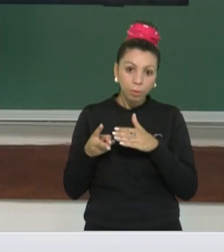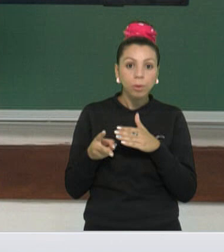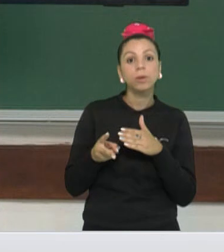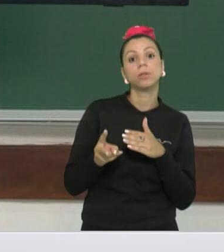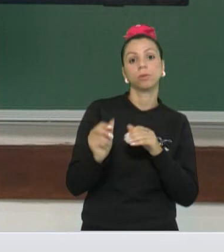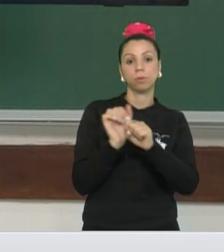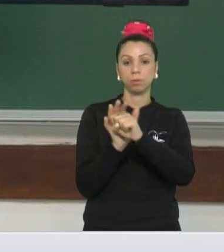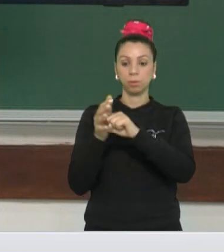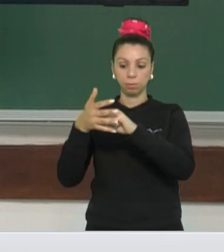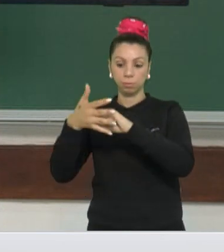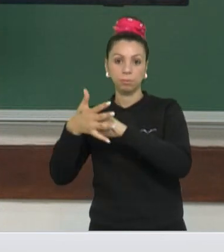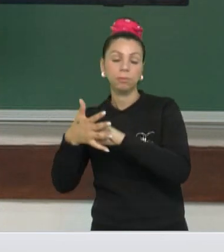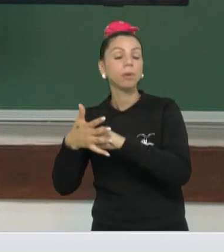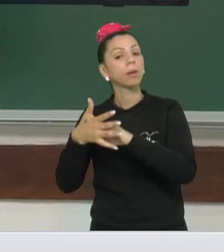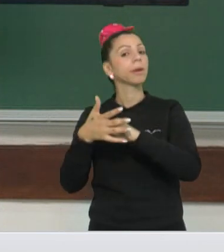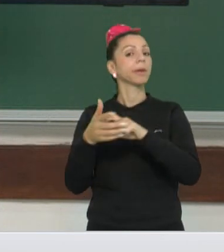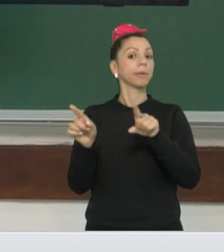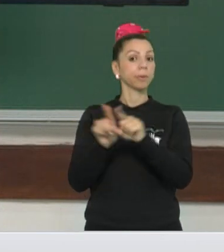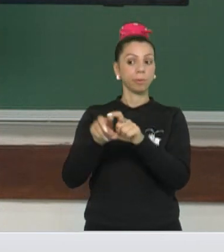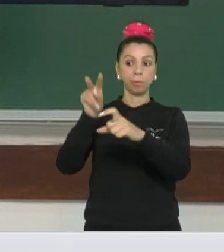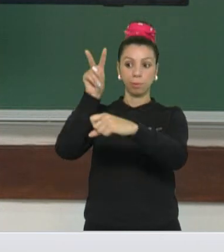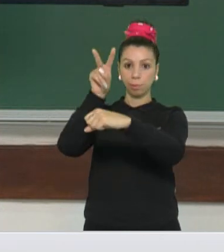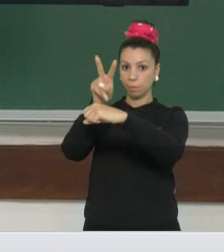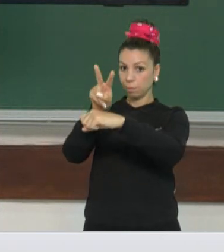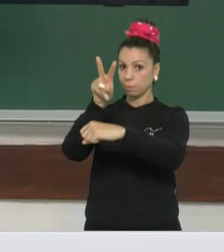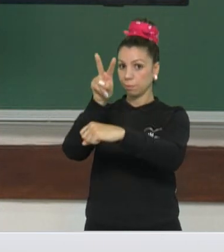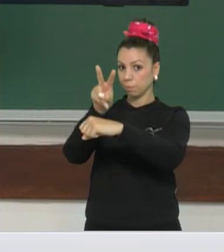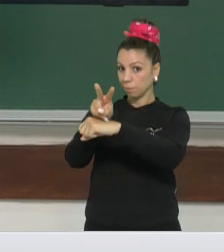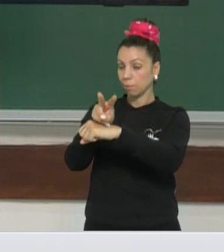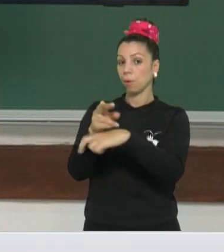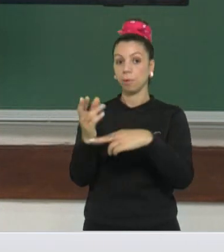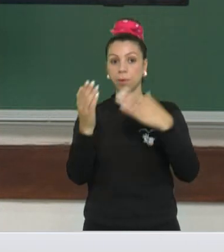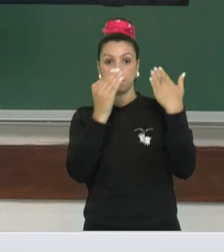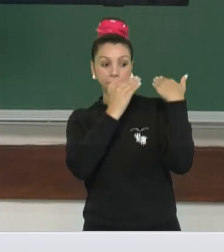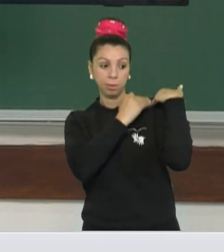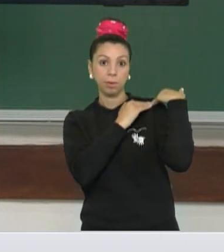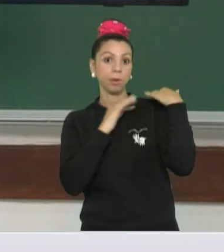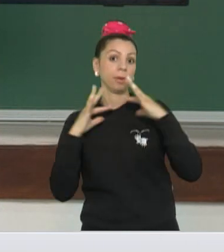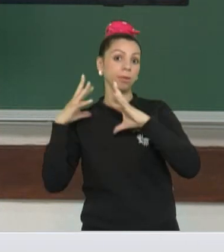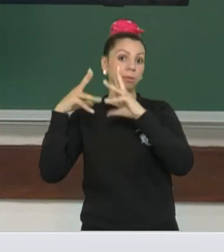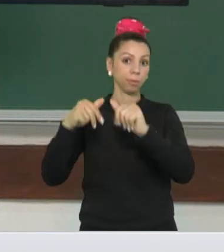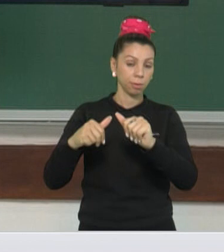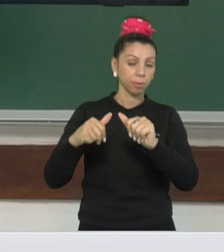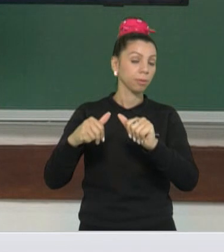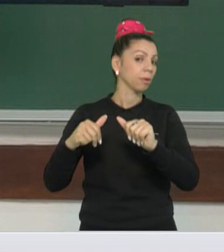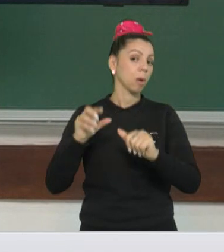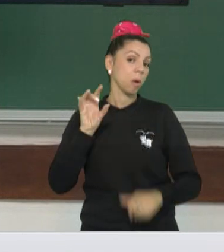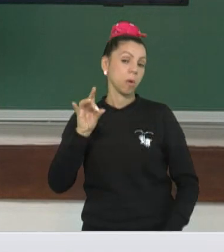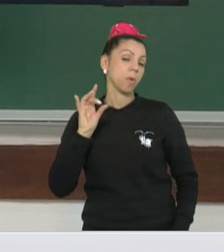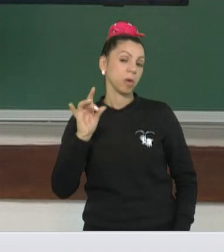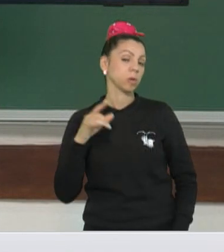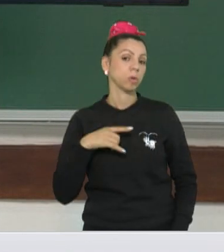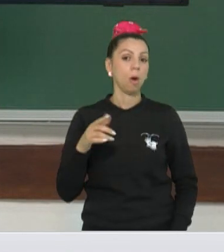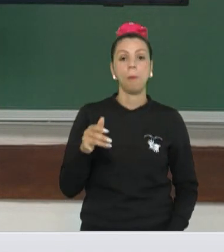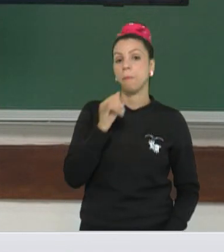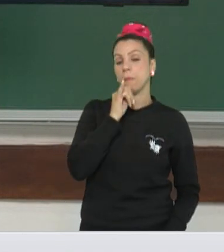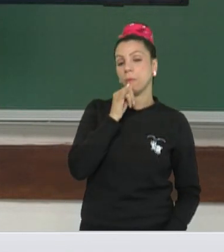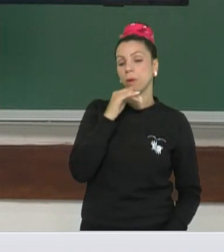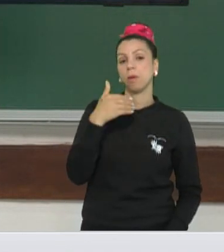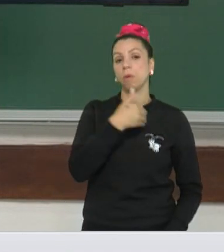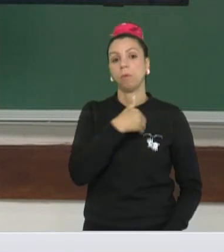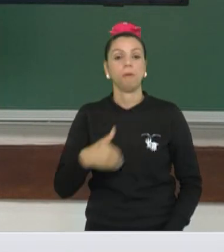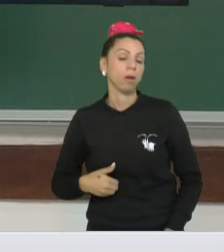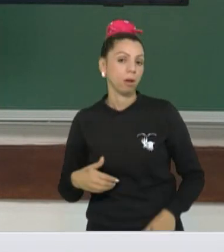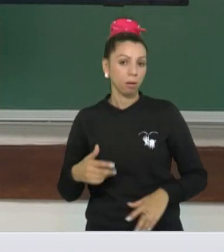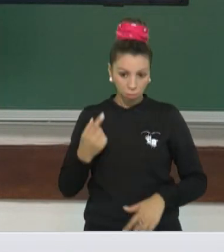em pandemia, continuamos com os cuidados, o cuidado, a responsabilidade é de todos, não é só dos governantes não, é